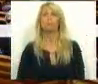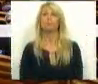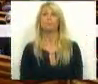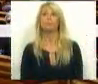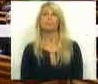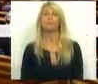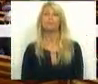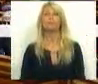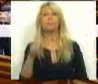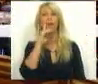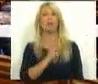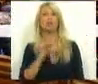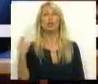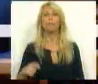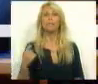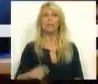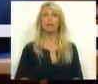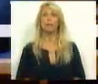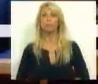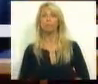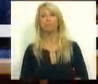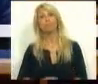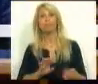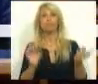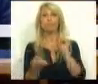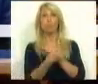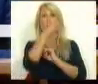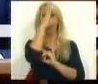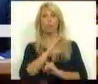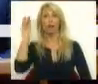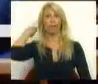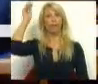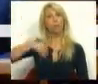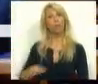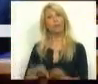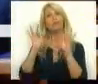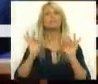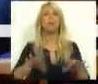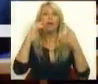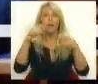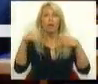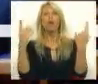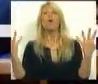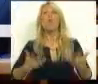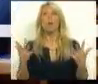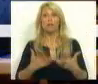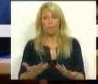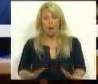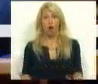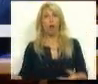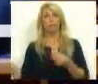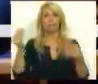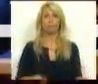Senhora Presidente, ao contrário, o Governo da República, como largamente demonstra o orçamento agora apresentado,